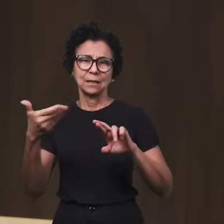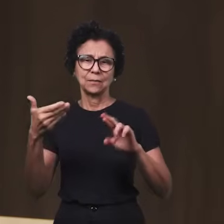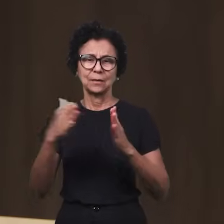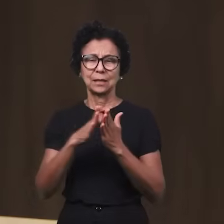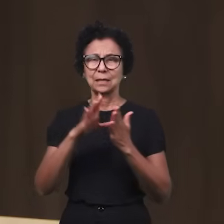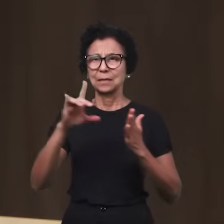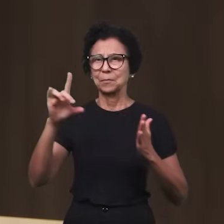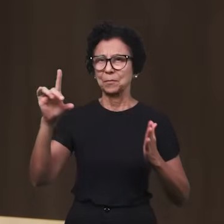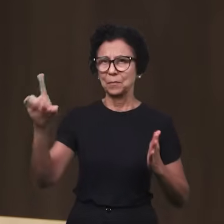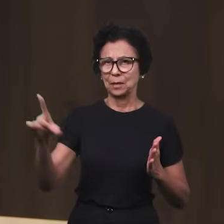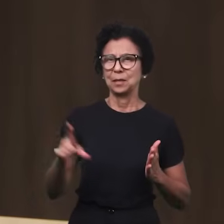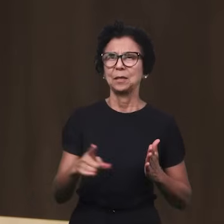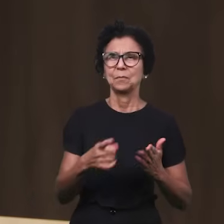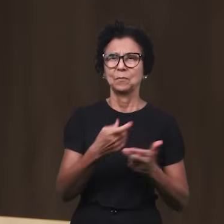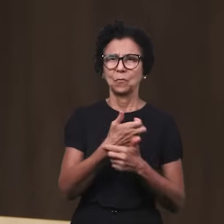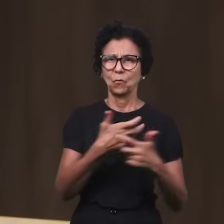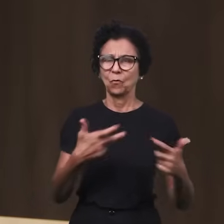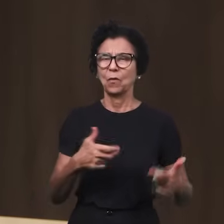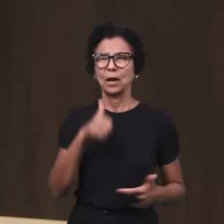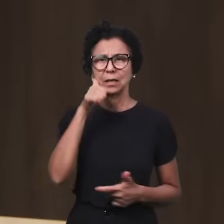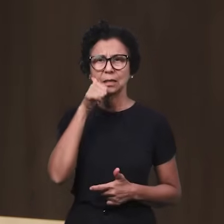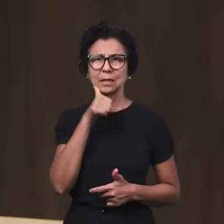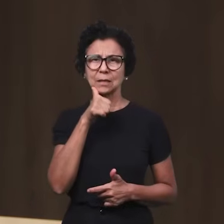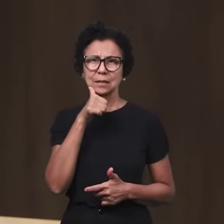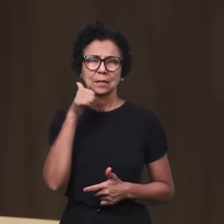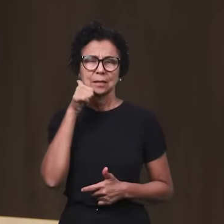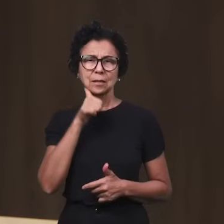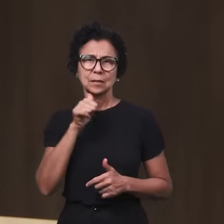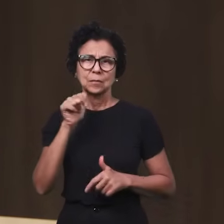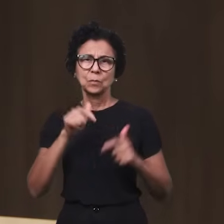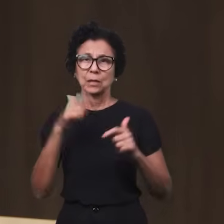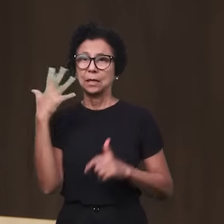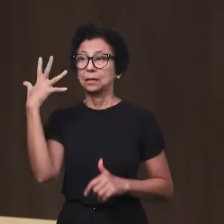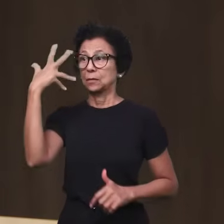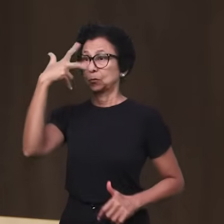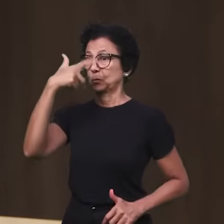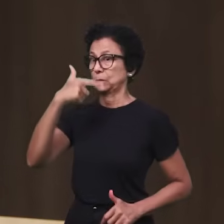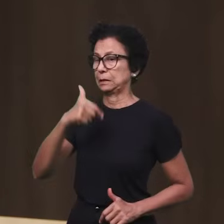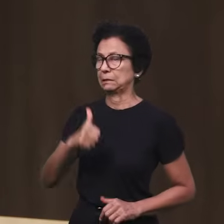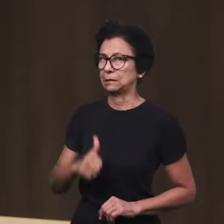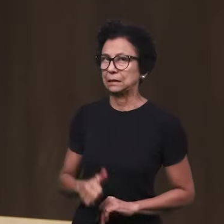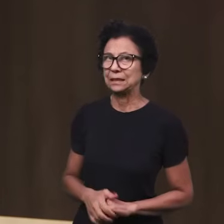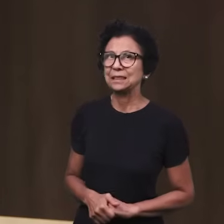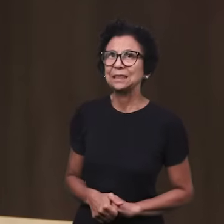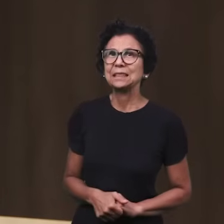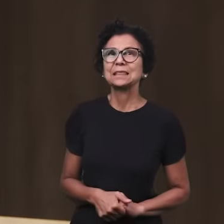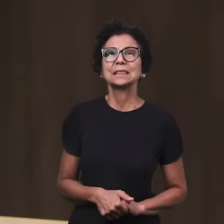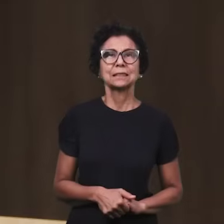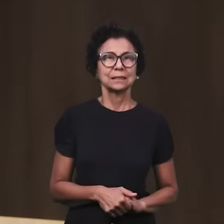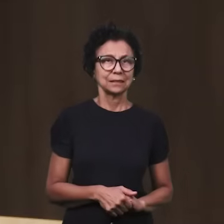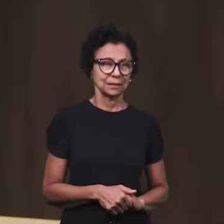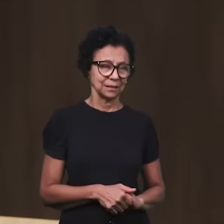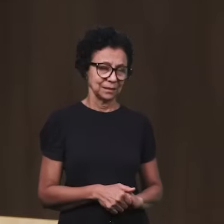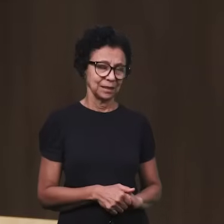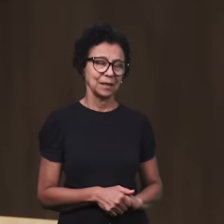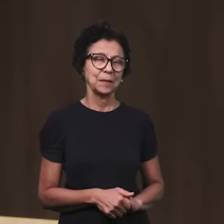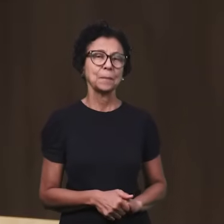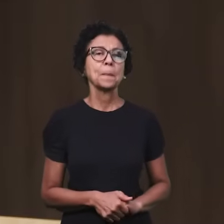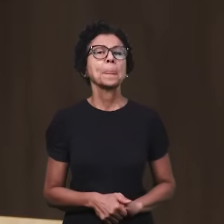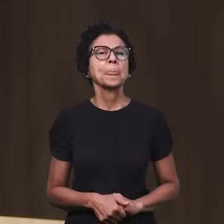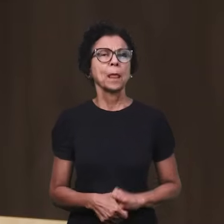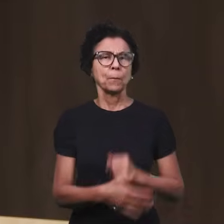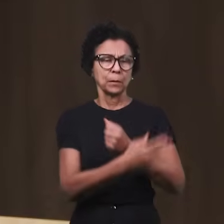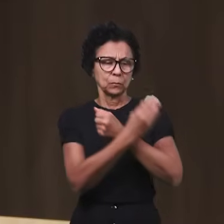né? Não existiam mulheres mais formosas do que as filhas de Jó. Nós não estamos falando sobre isso, até mesmo, né, Eveline? O cuidado,